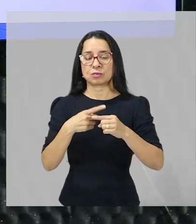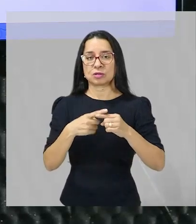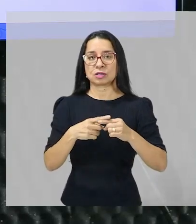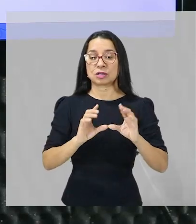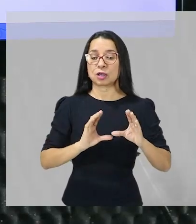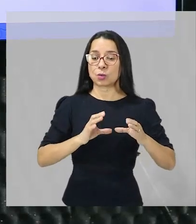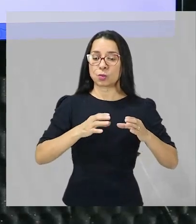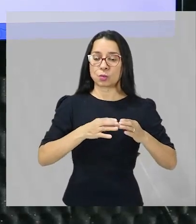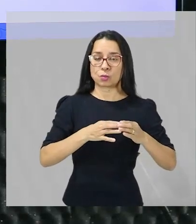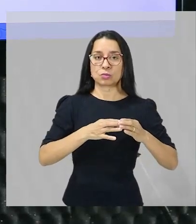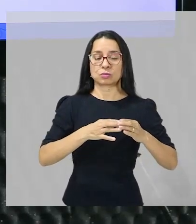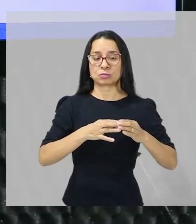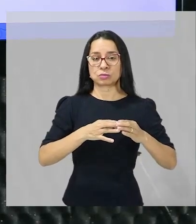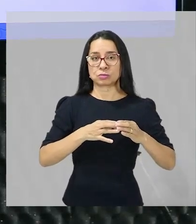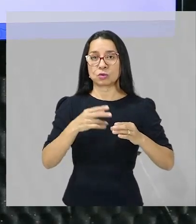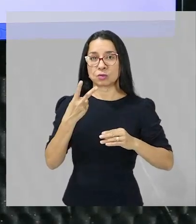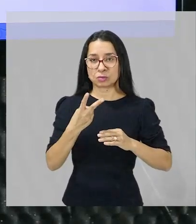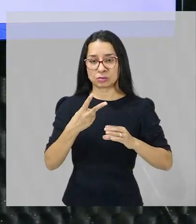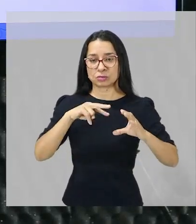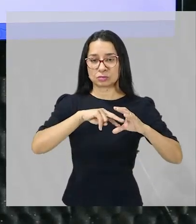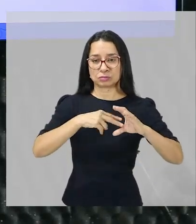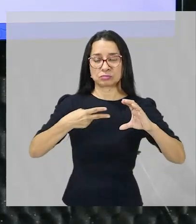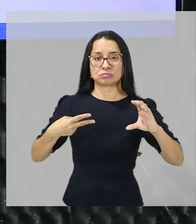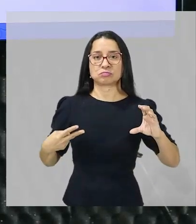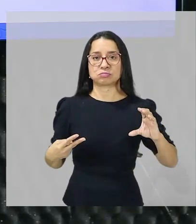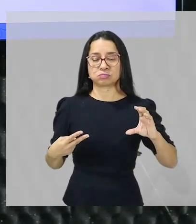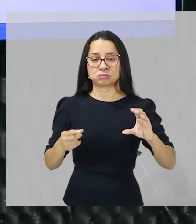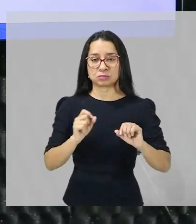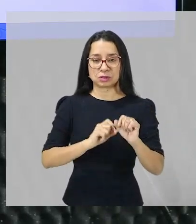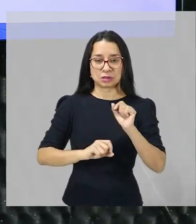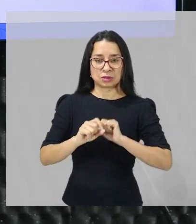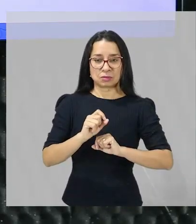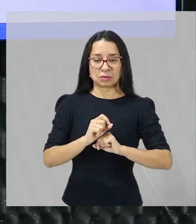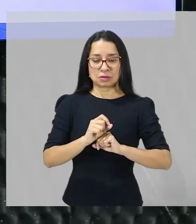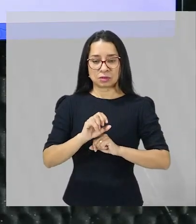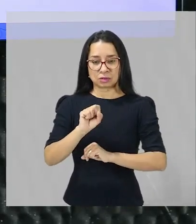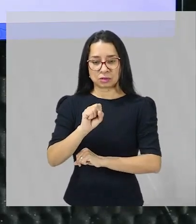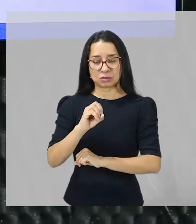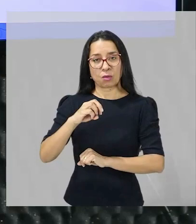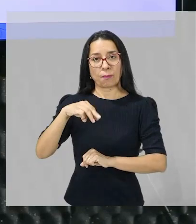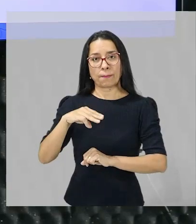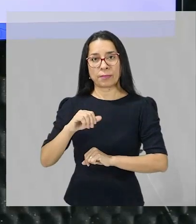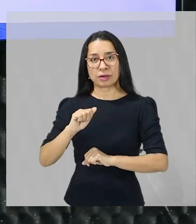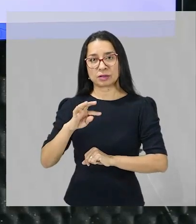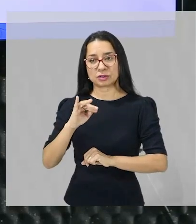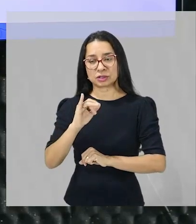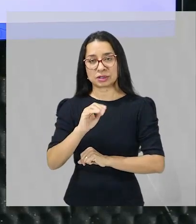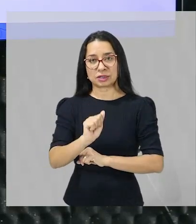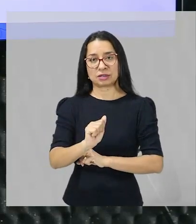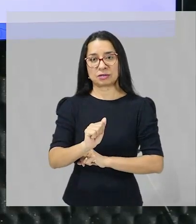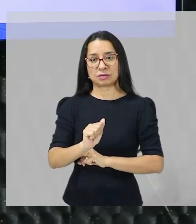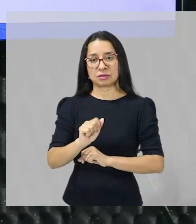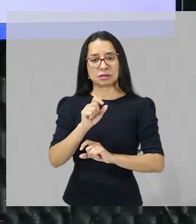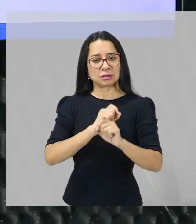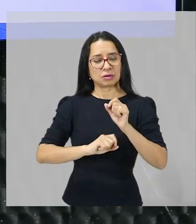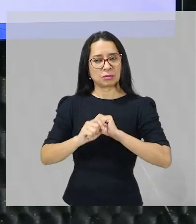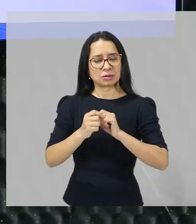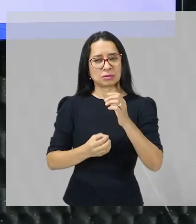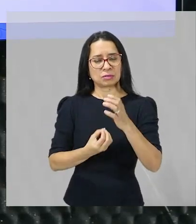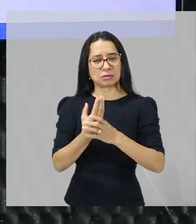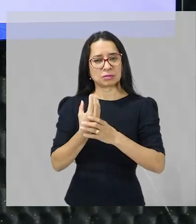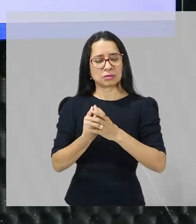conjuntos cromossômicos, tá? E é somática, porque faz parte do nosso corpo e não é uma célula reprodutiva.